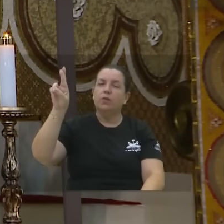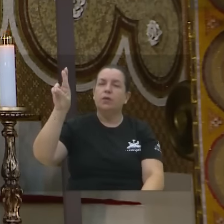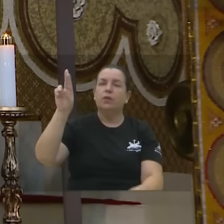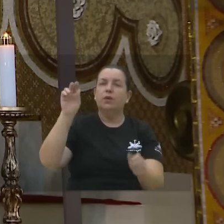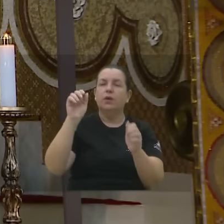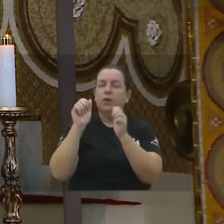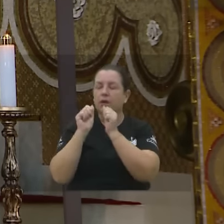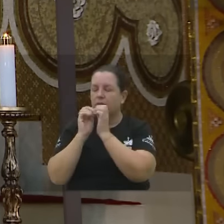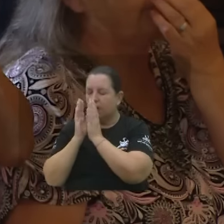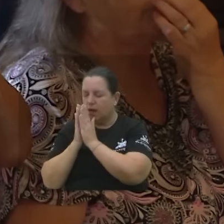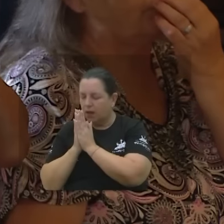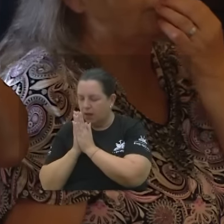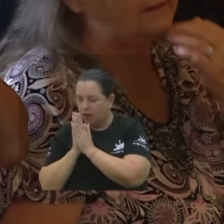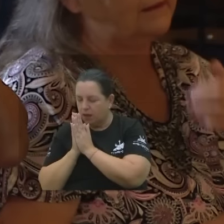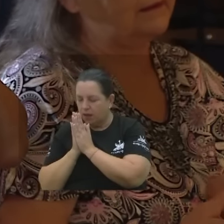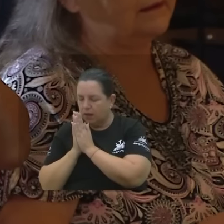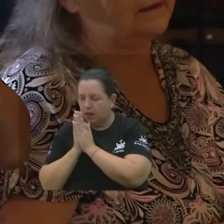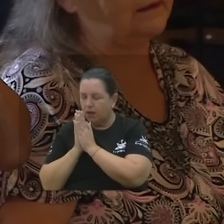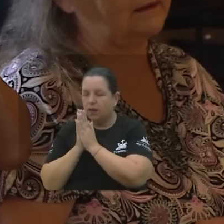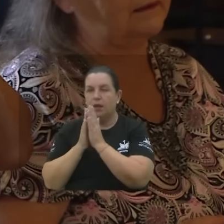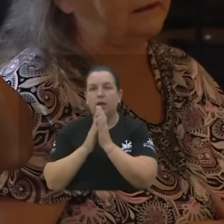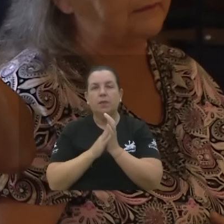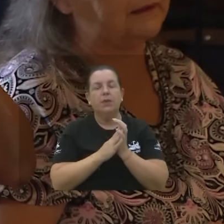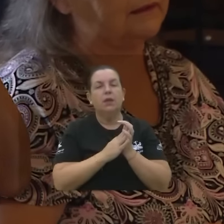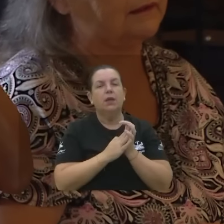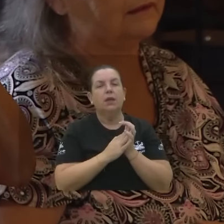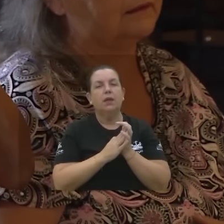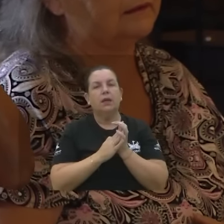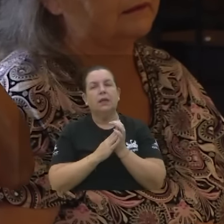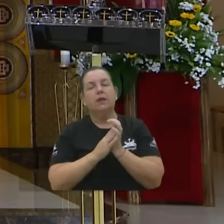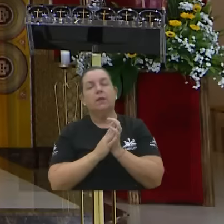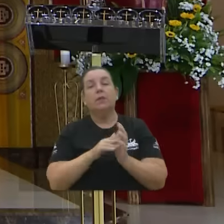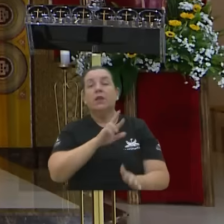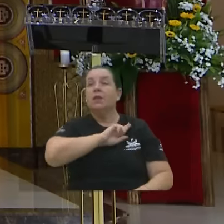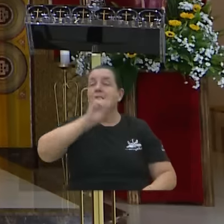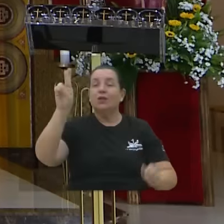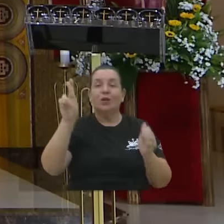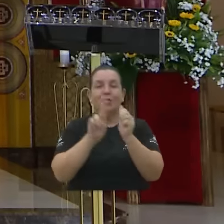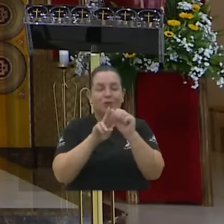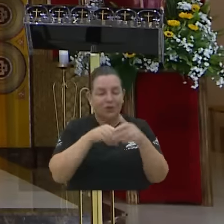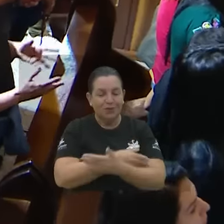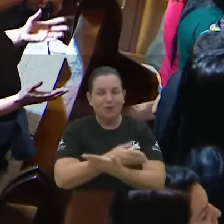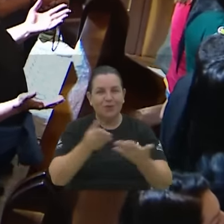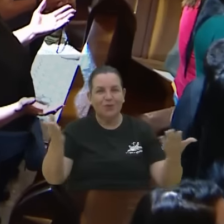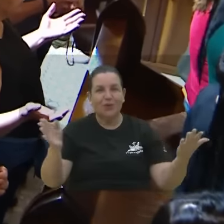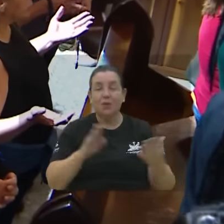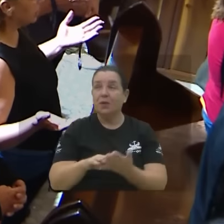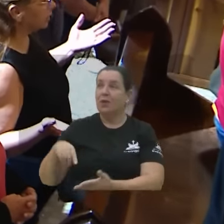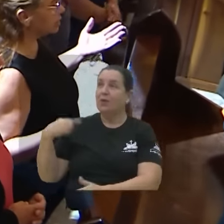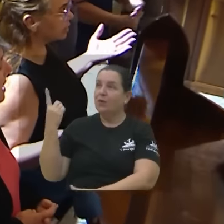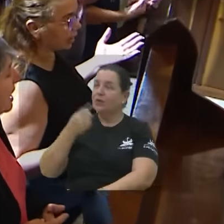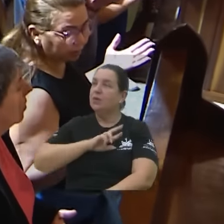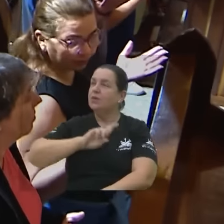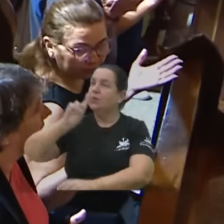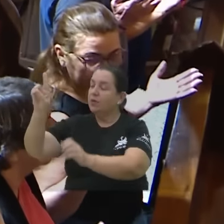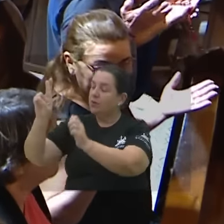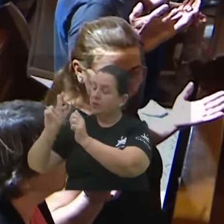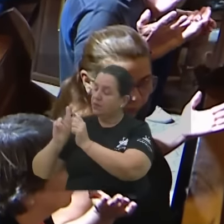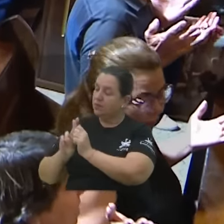Senhor. Amém. O Senhor esteja convosco. Ele está